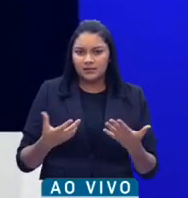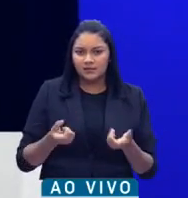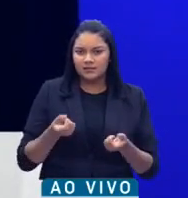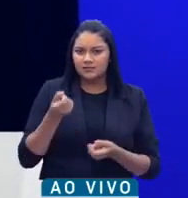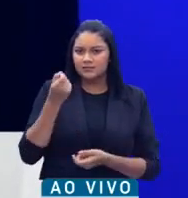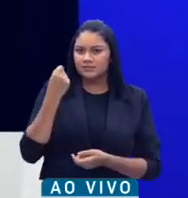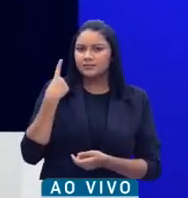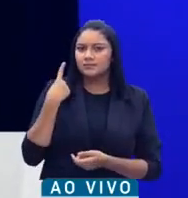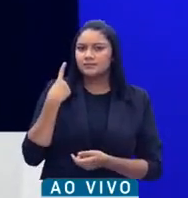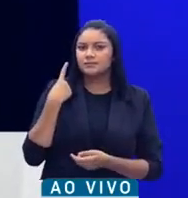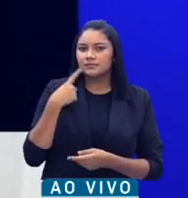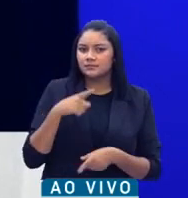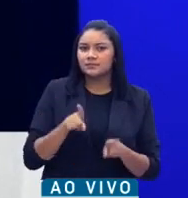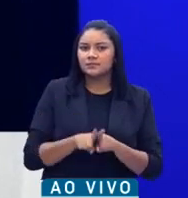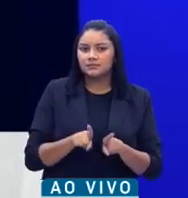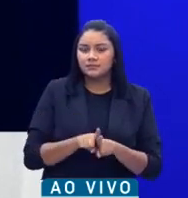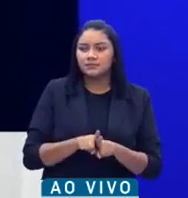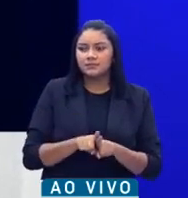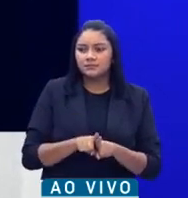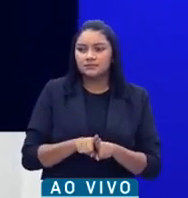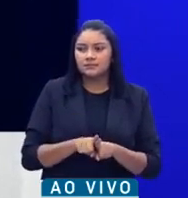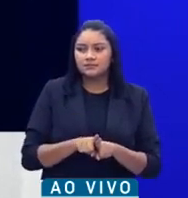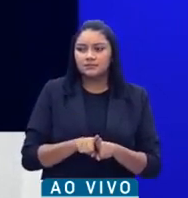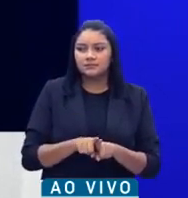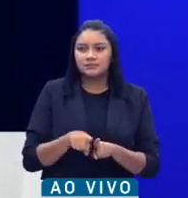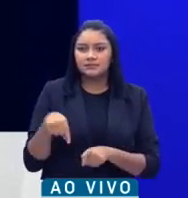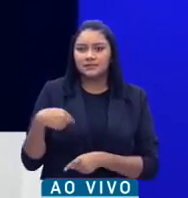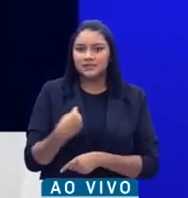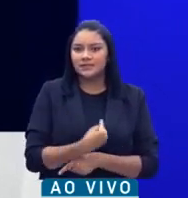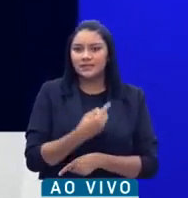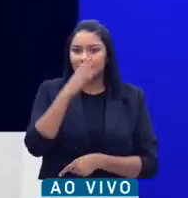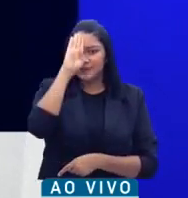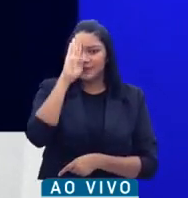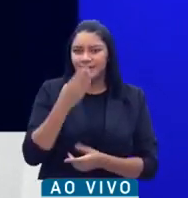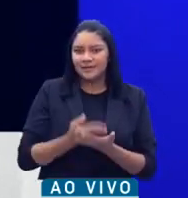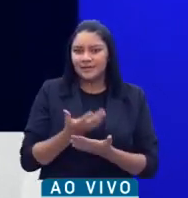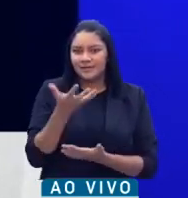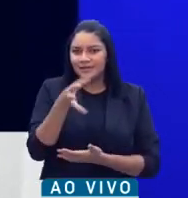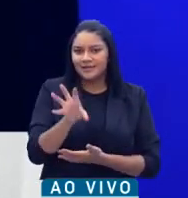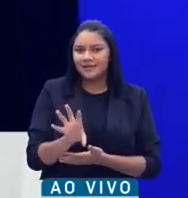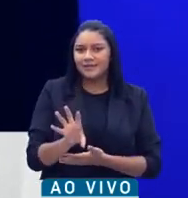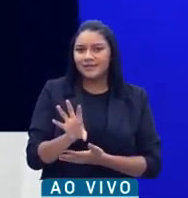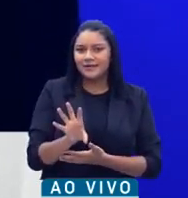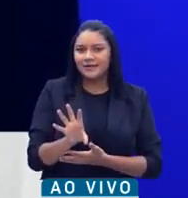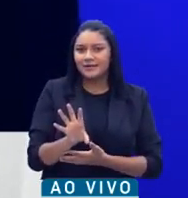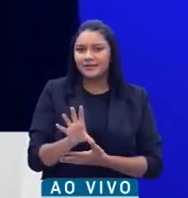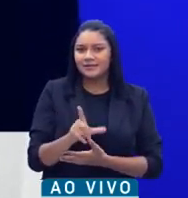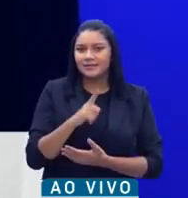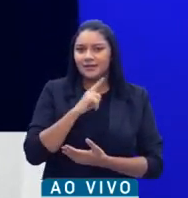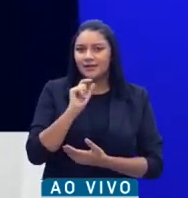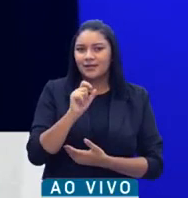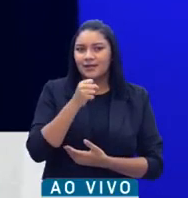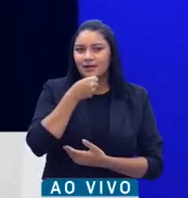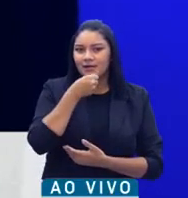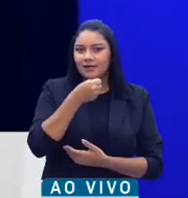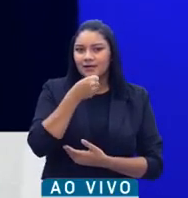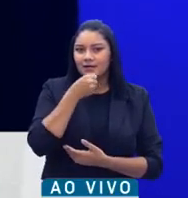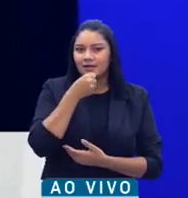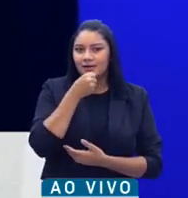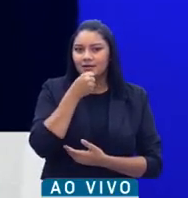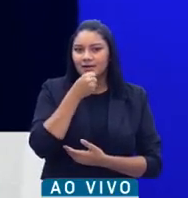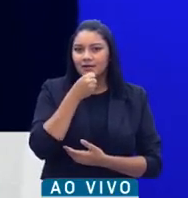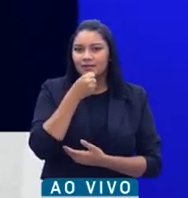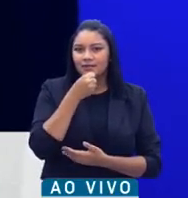estranheza, né? Porque a gente não quer acreditar que existam jornalistas a serviço